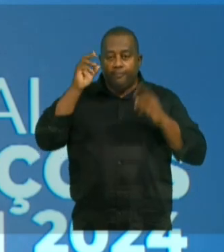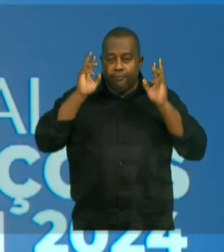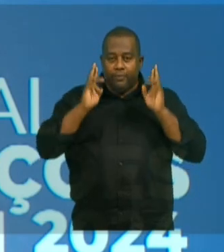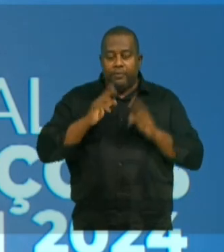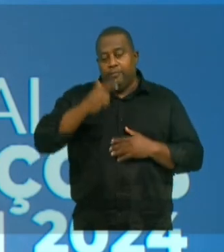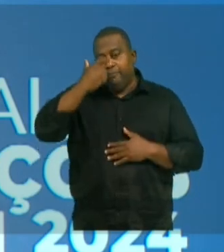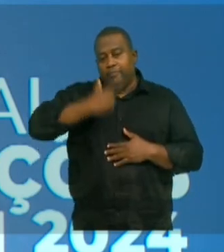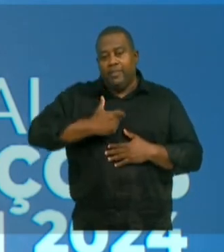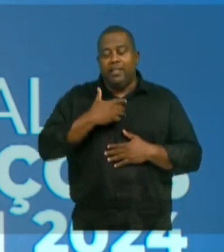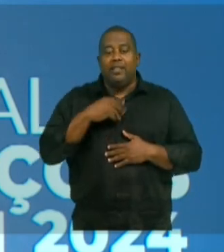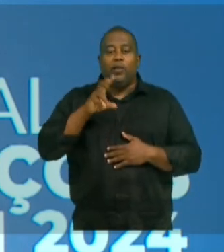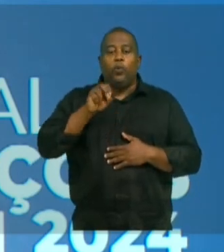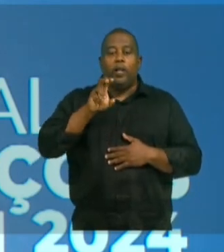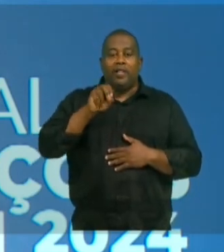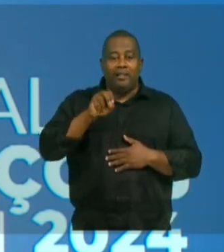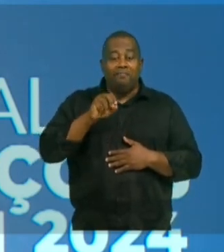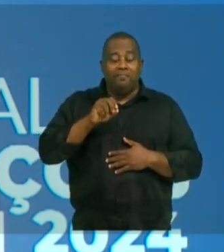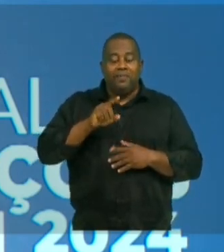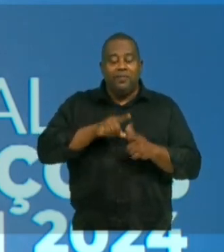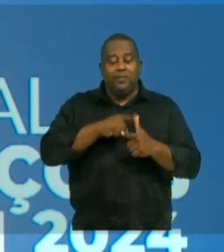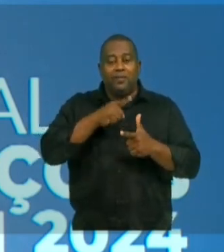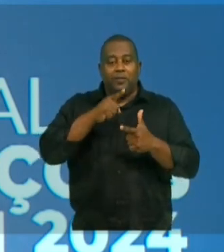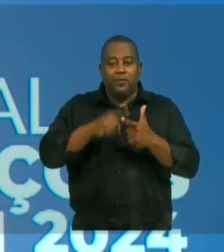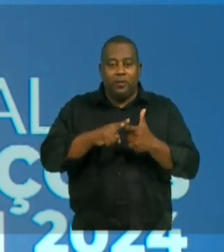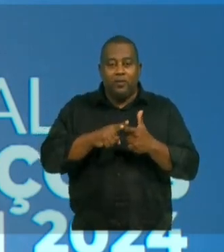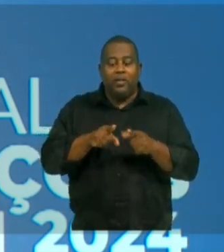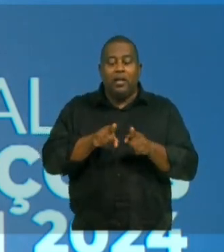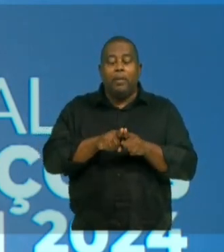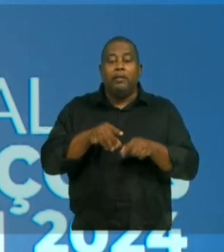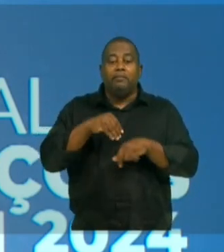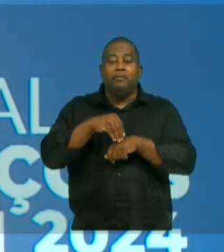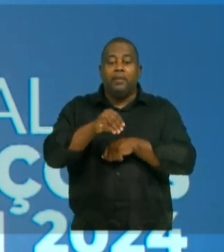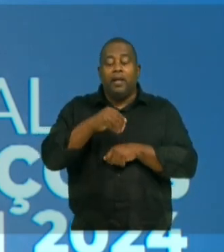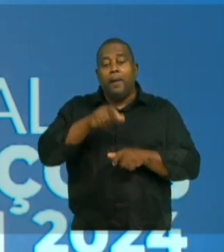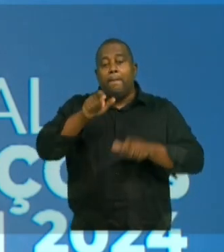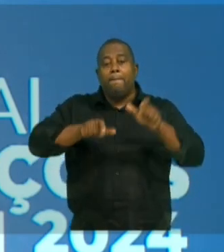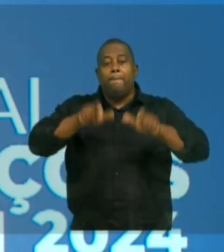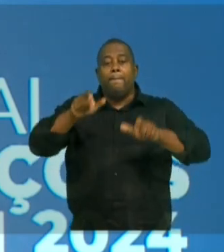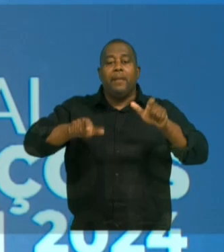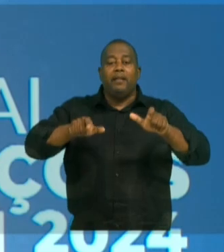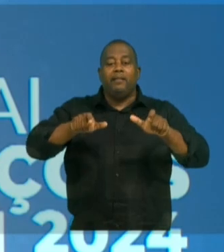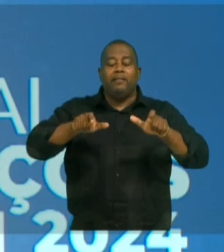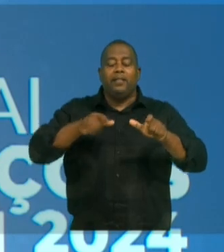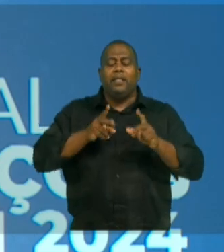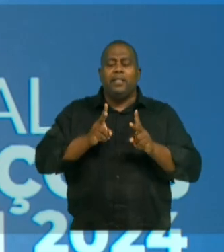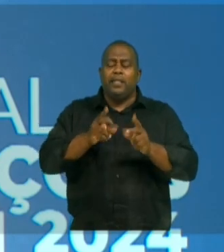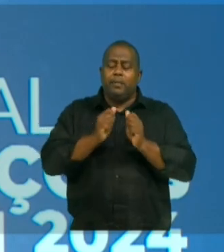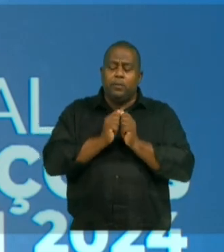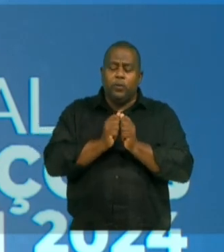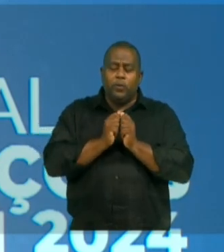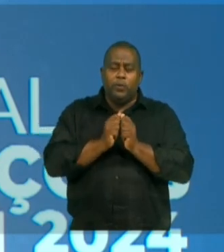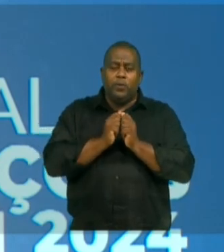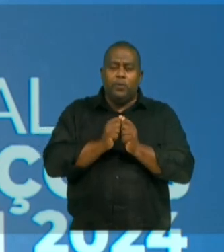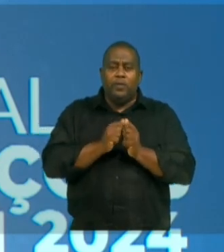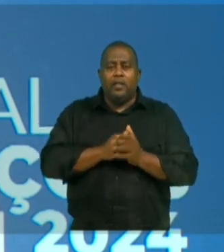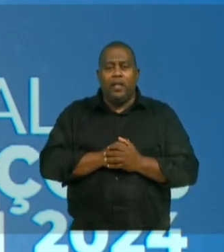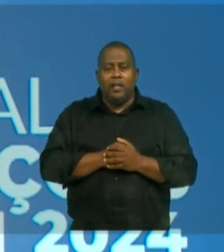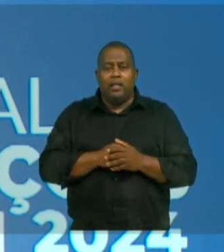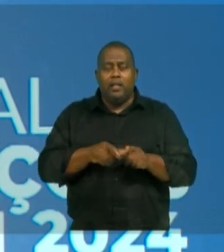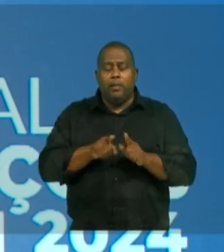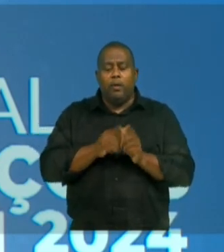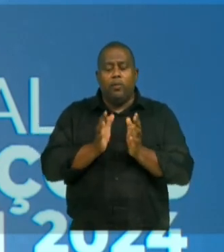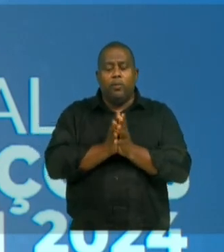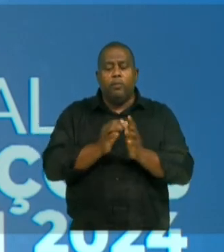50 e mais uma vez eu quero também estar falando com as pessoas que estão sempre com a gente os